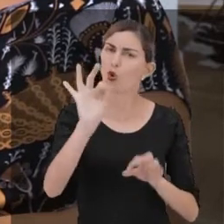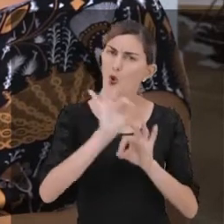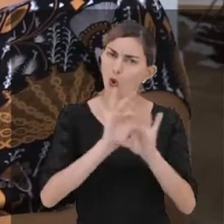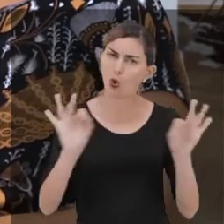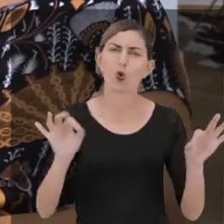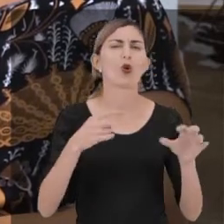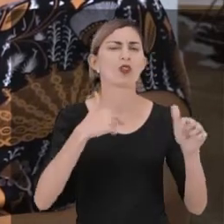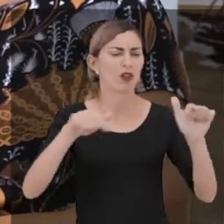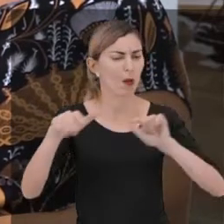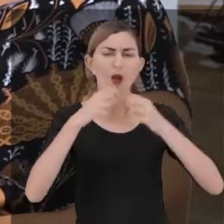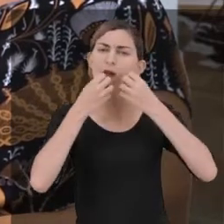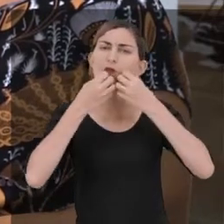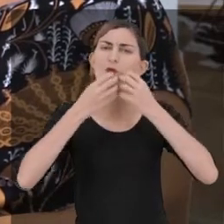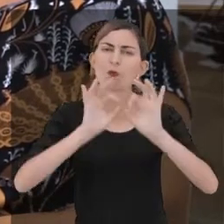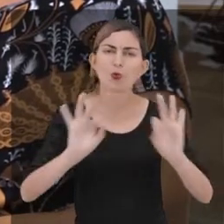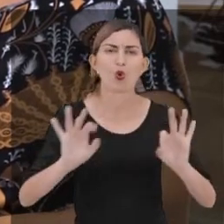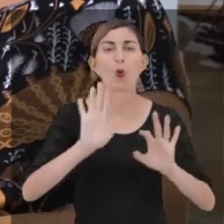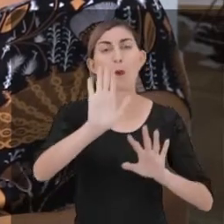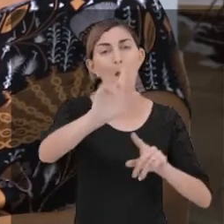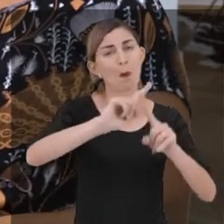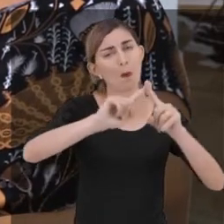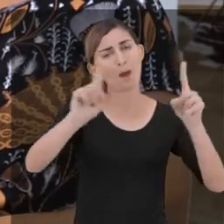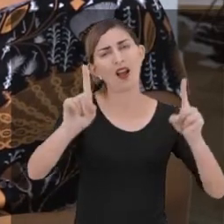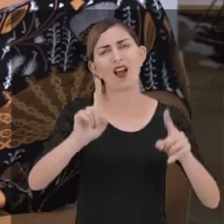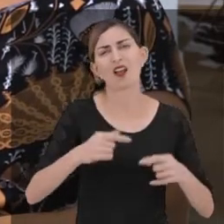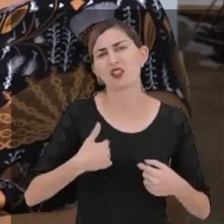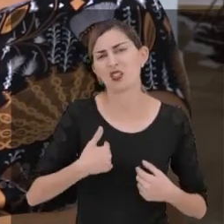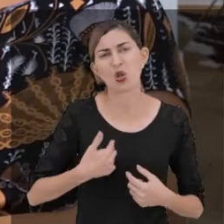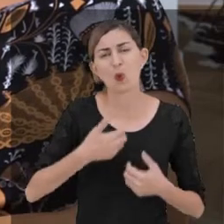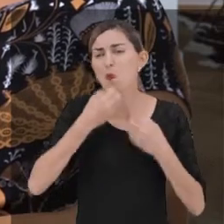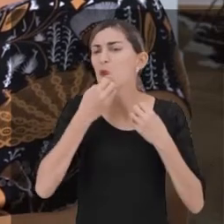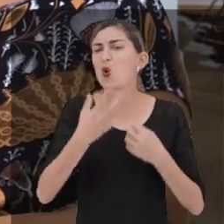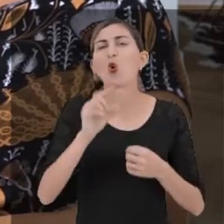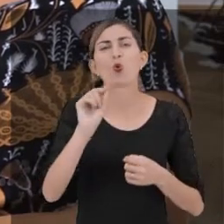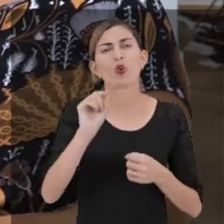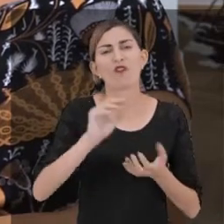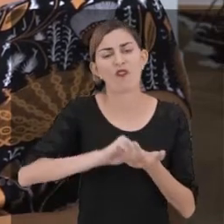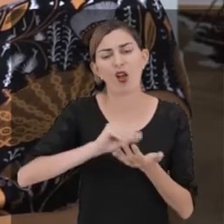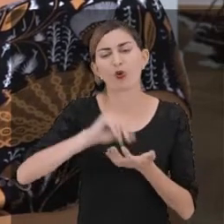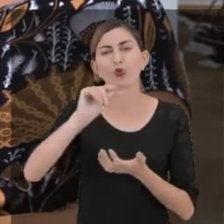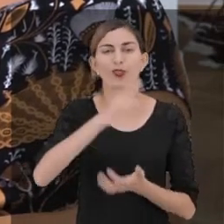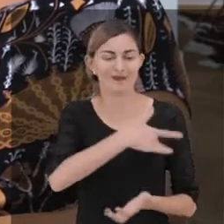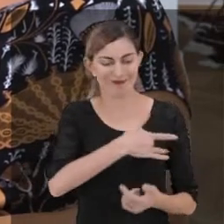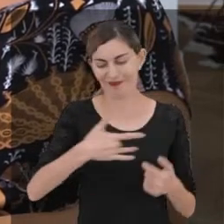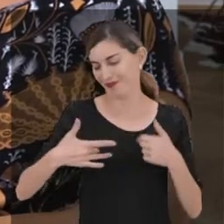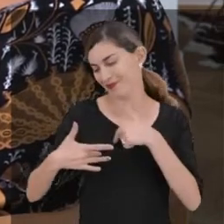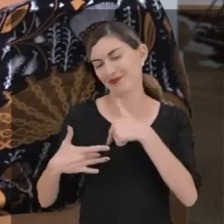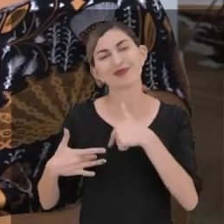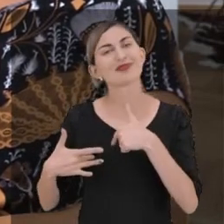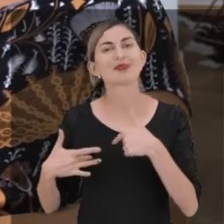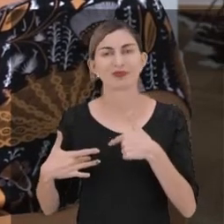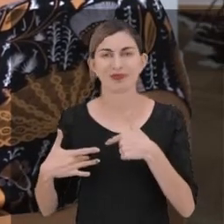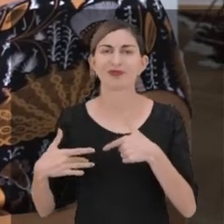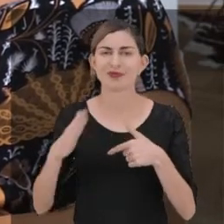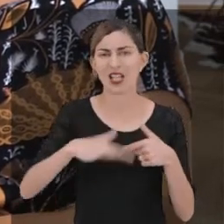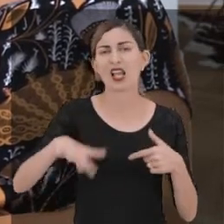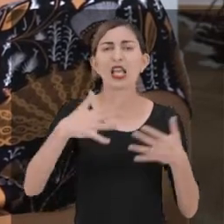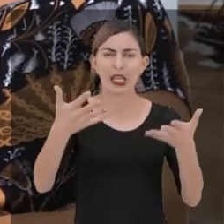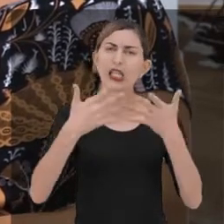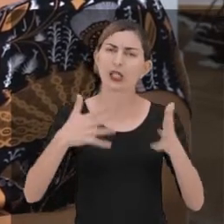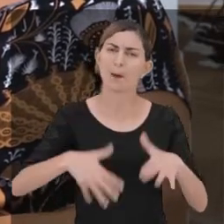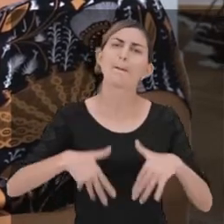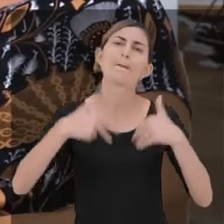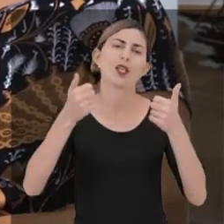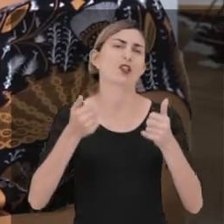tinham boas condições de trabalho, mas eles não estavam satisfeitos com a prestação de serviço na área de saúde. Eles